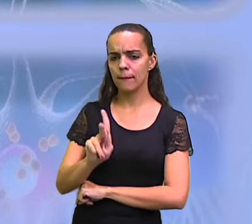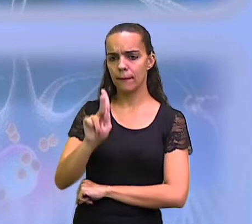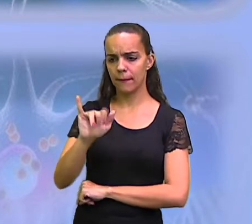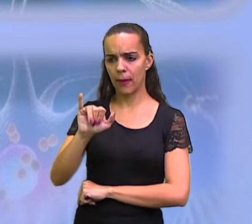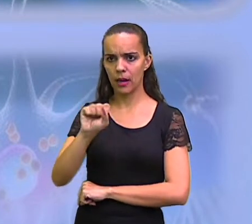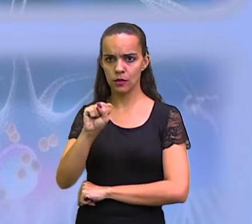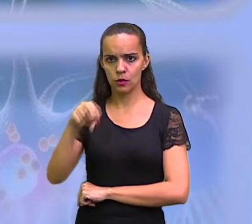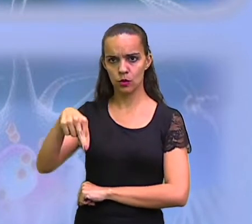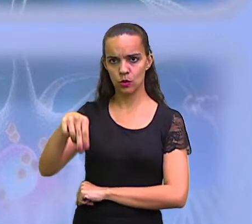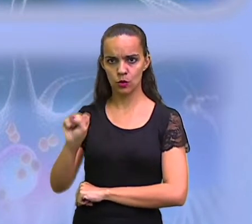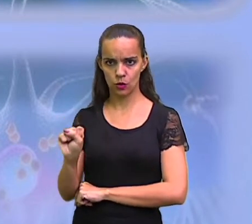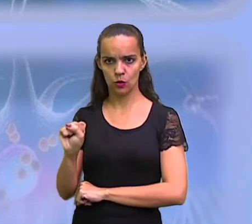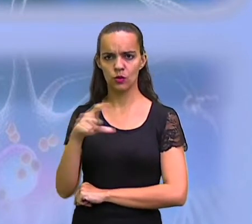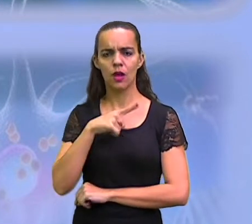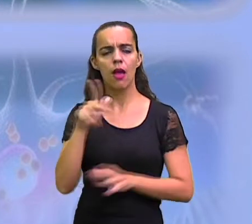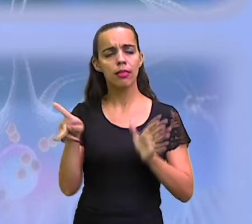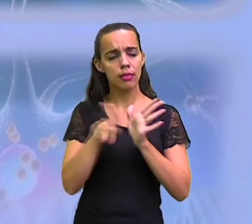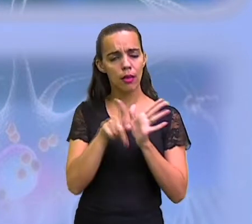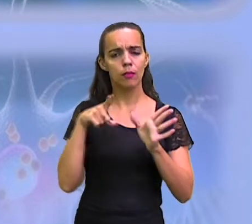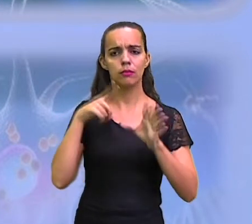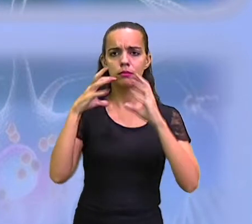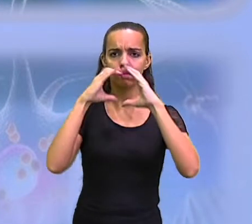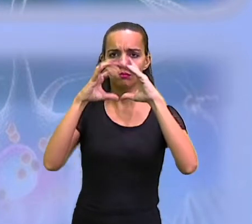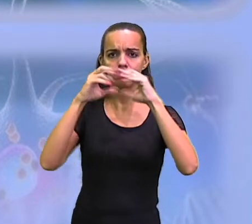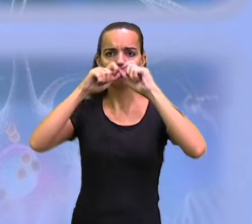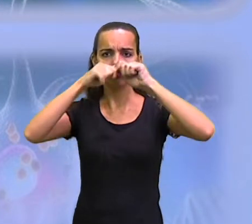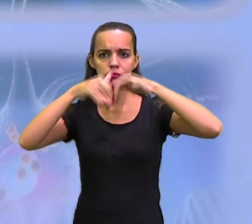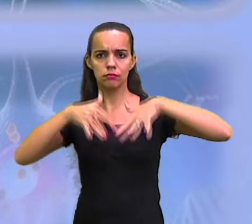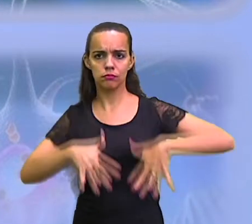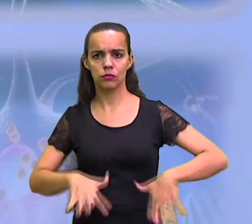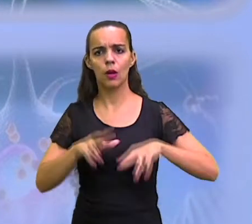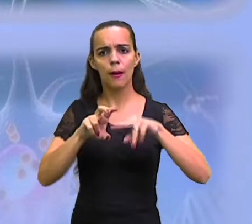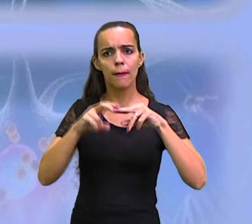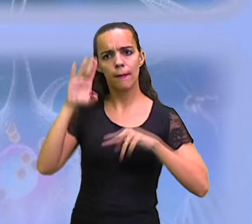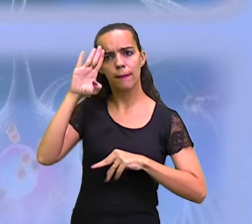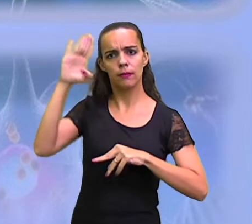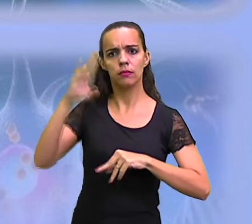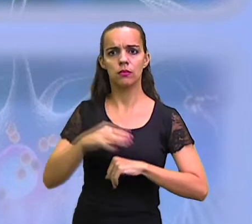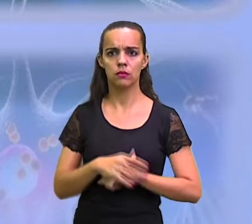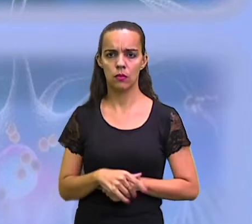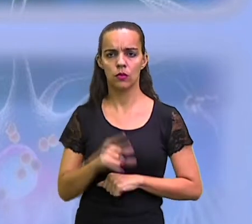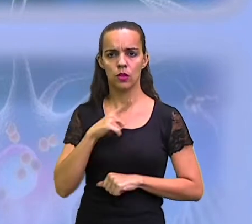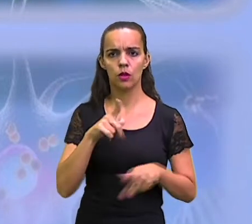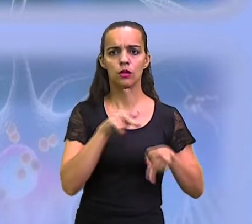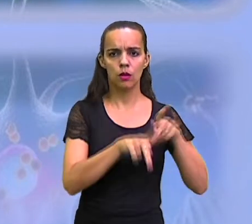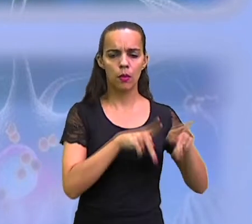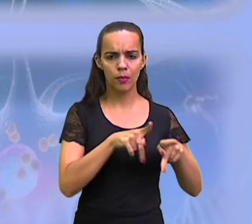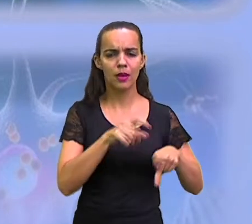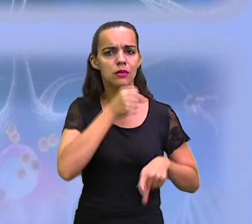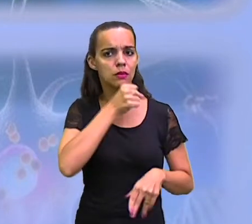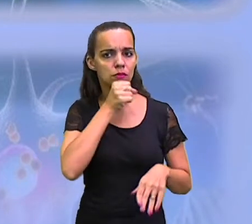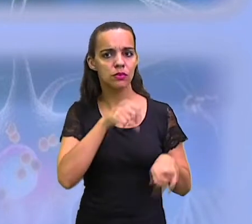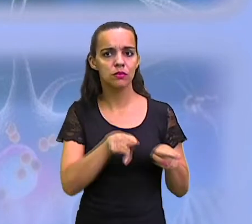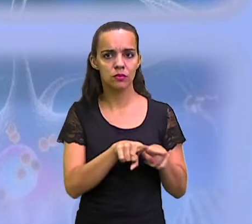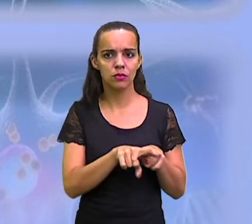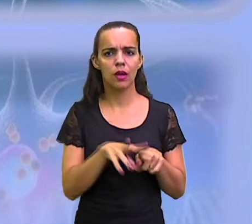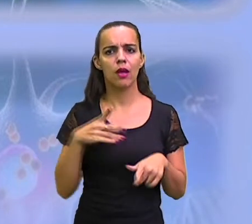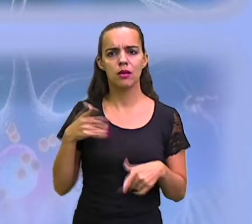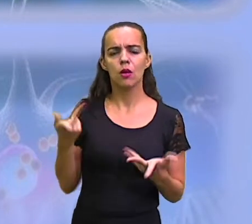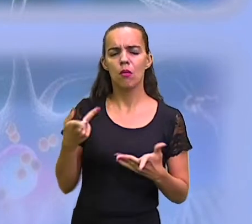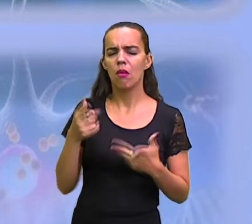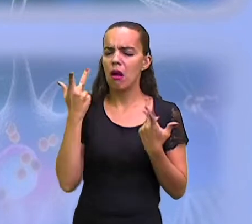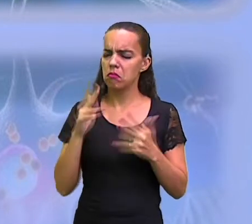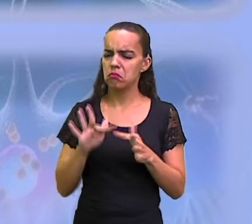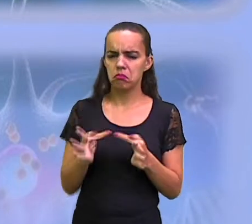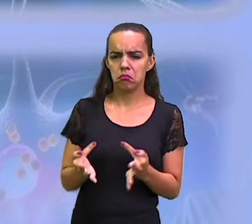das doenças do sistema nervoso que afetam principalmente a população idosa. Ela é comum no